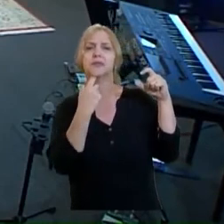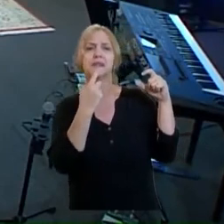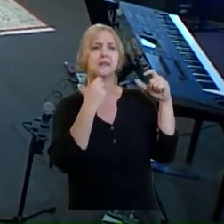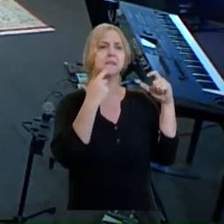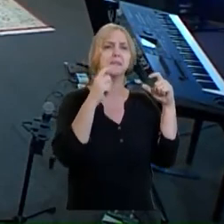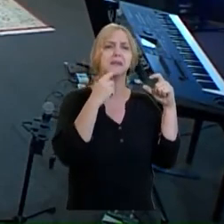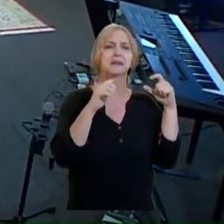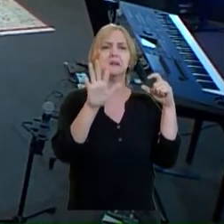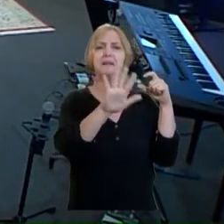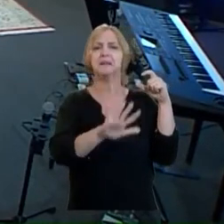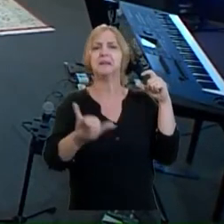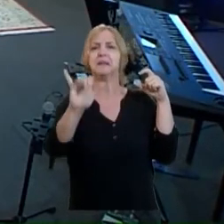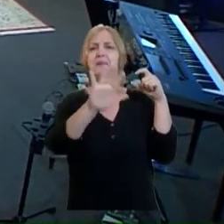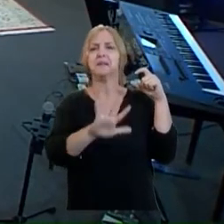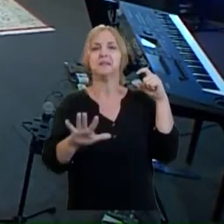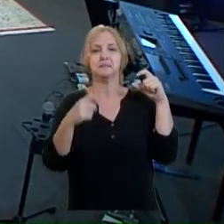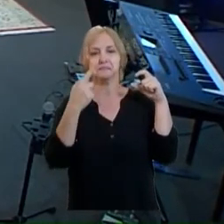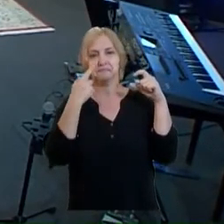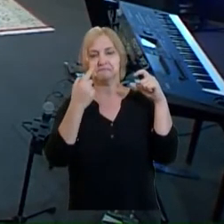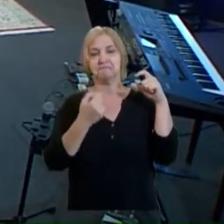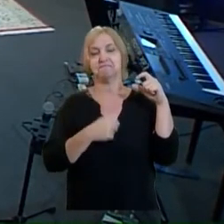bem vermelhinhos.